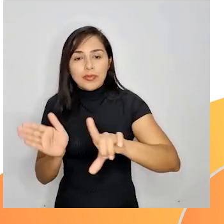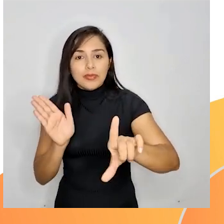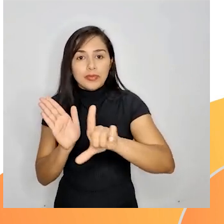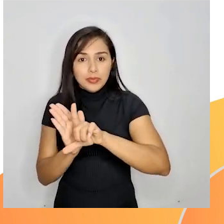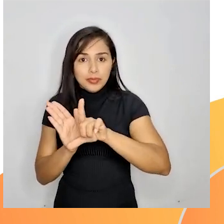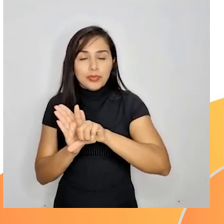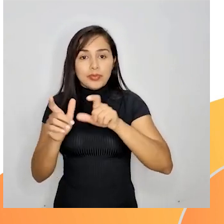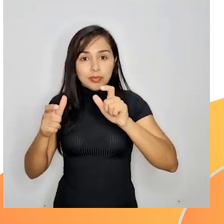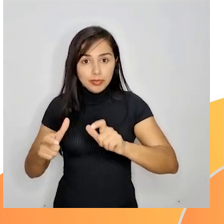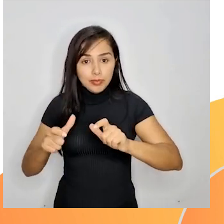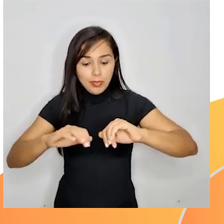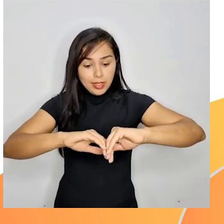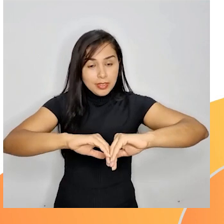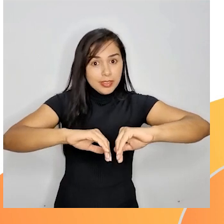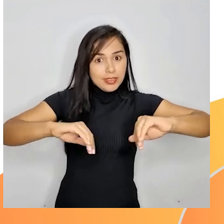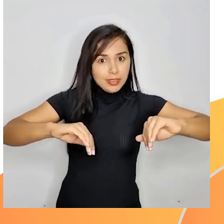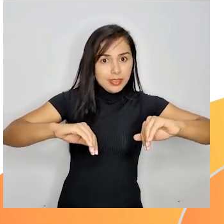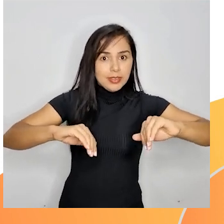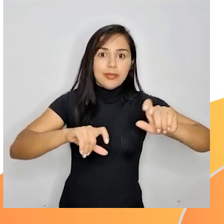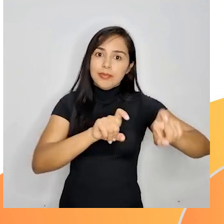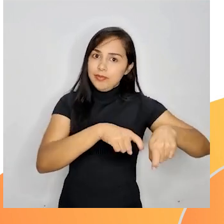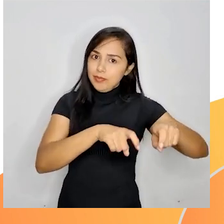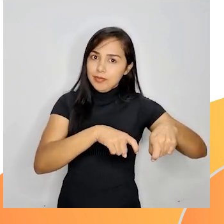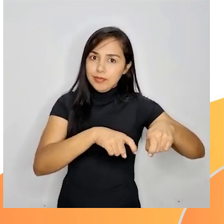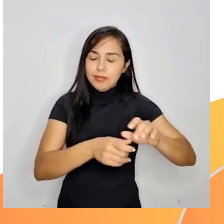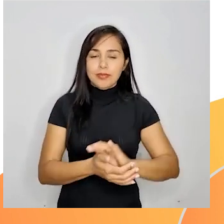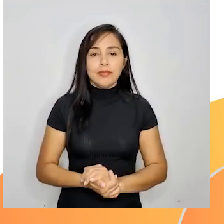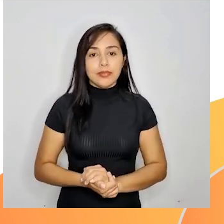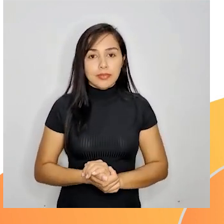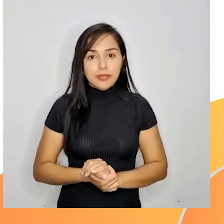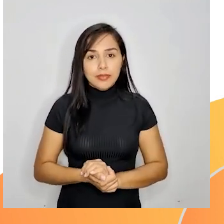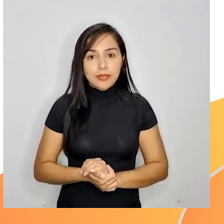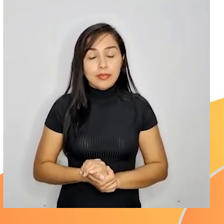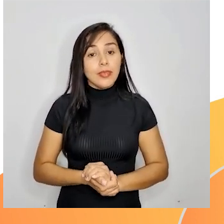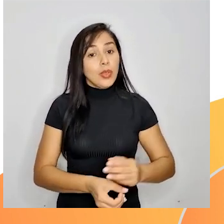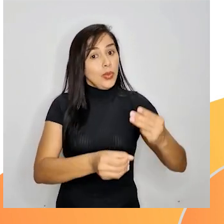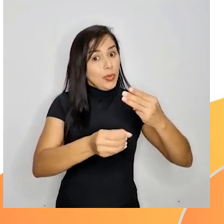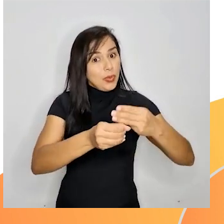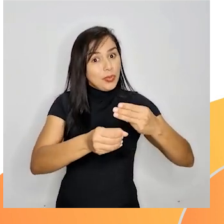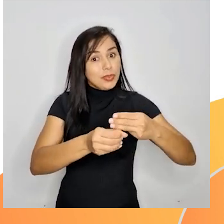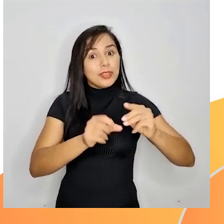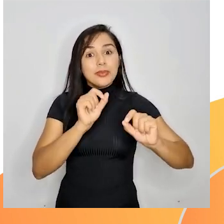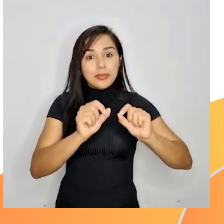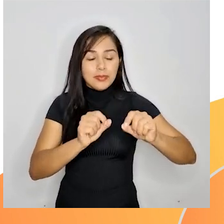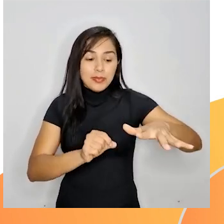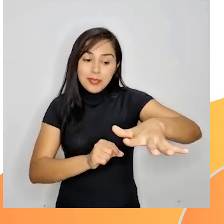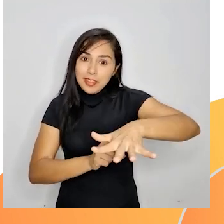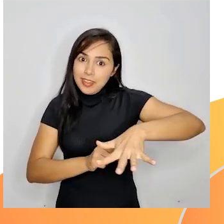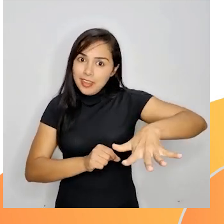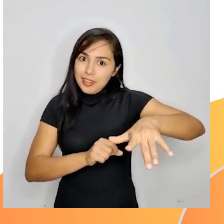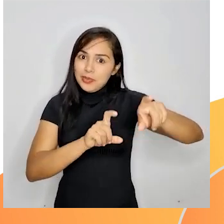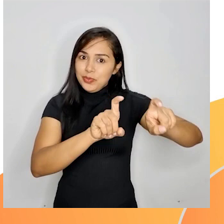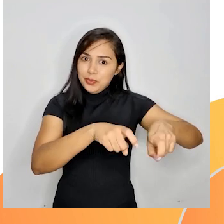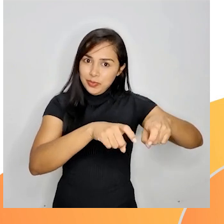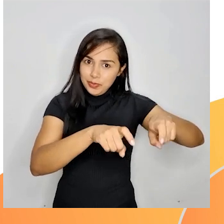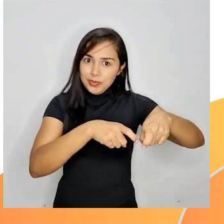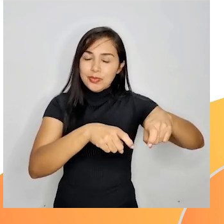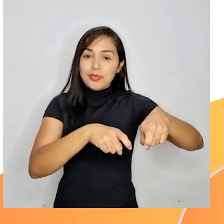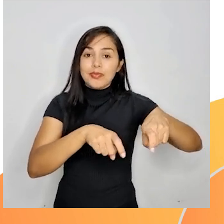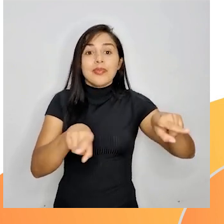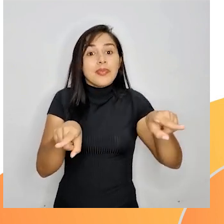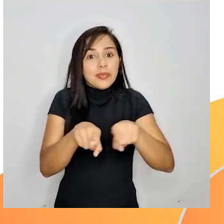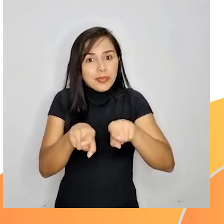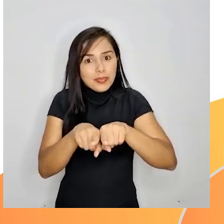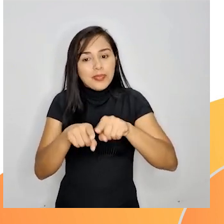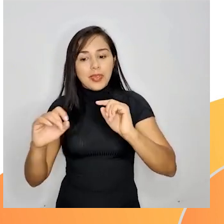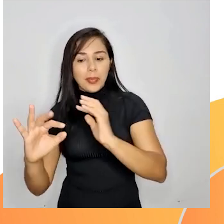e separa a cidade do campo. Portanto, o município é composto pelo campo, a área rural, e pela